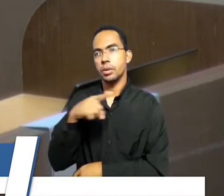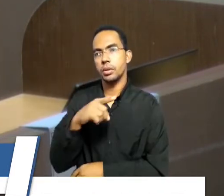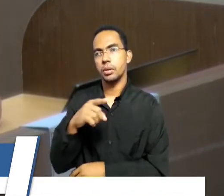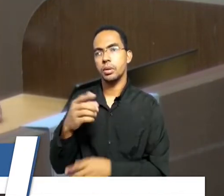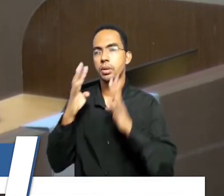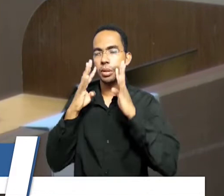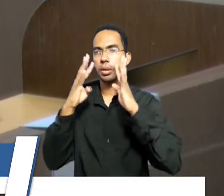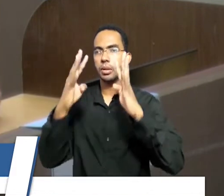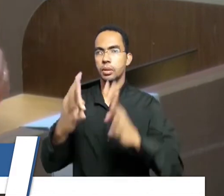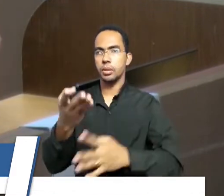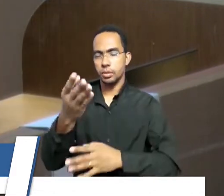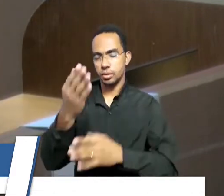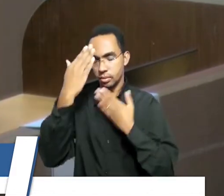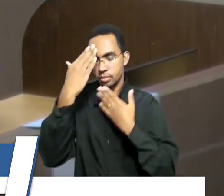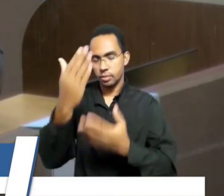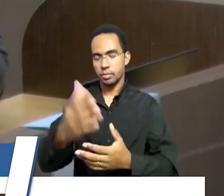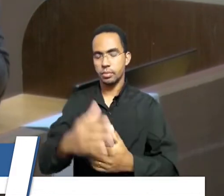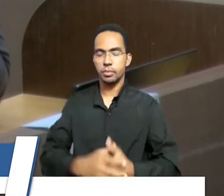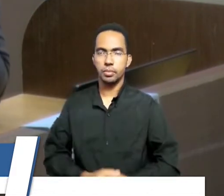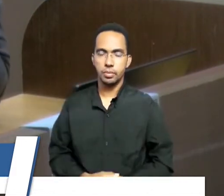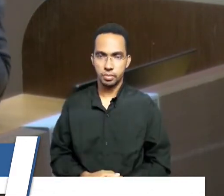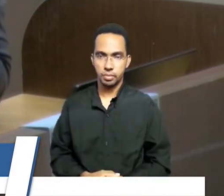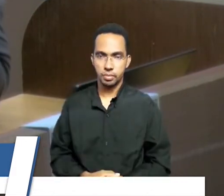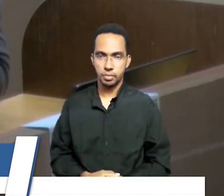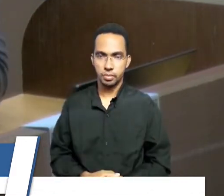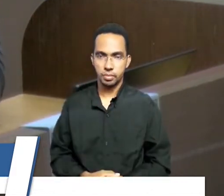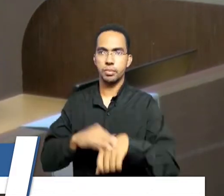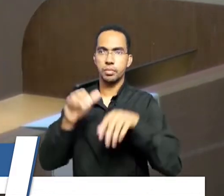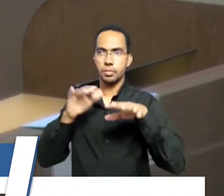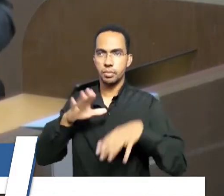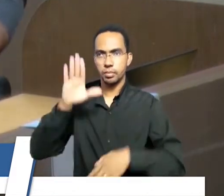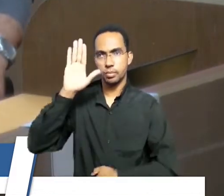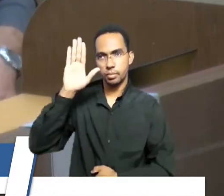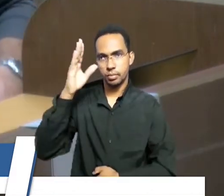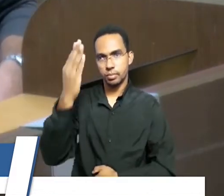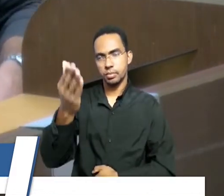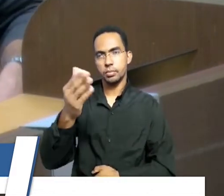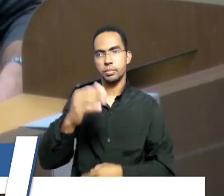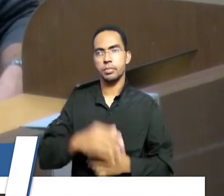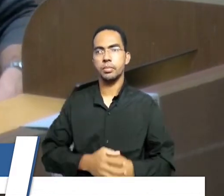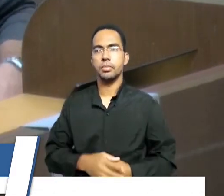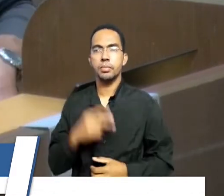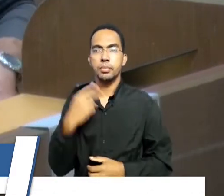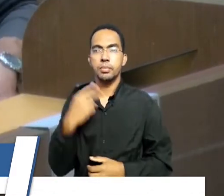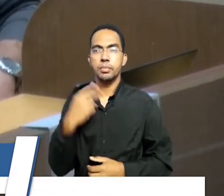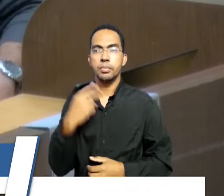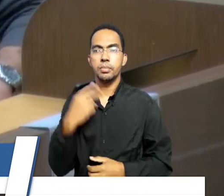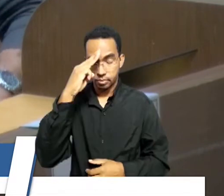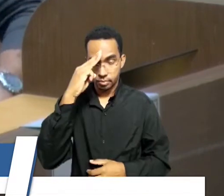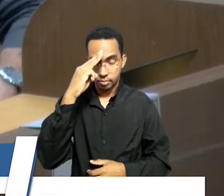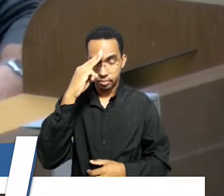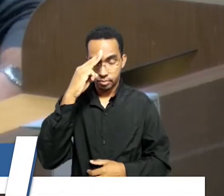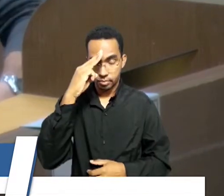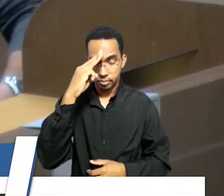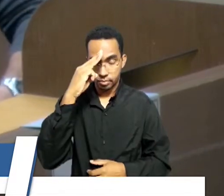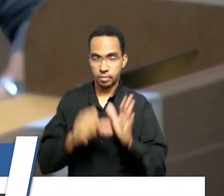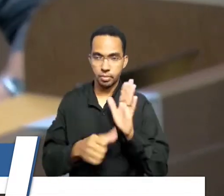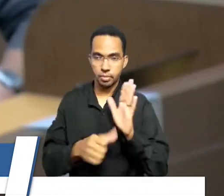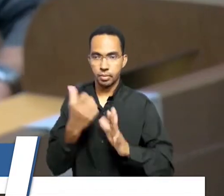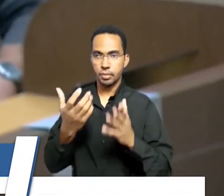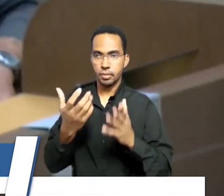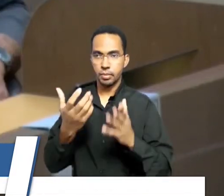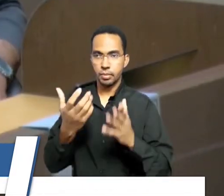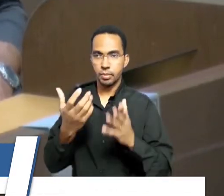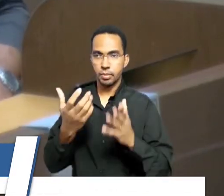excelência. Com a palavra, plenário. Peço a palavra. Com a palavra, vereador Marcelo Tite. Primeiro, eu quero agradecer